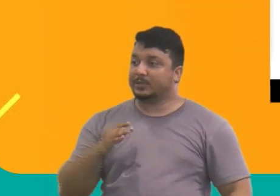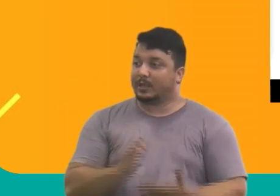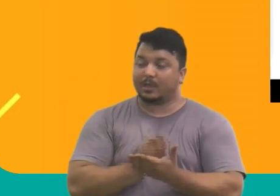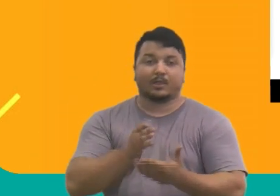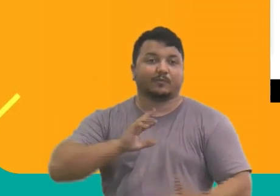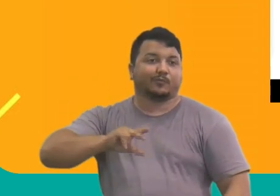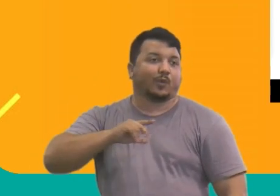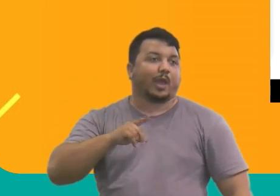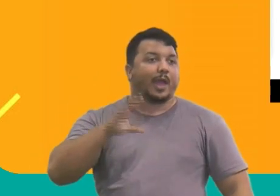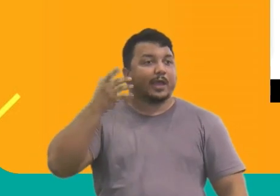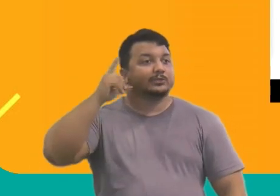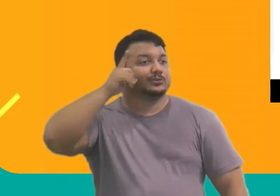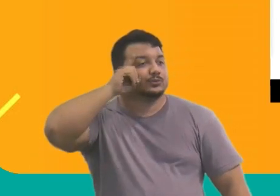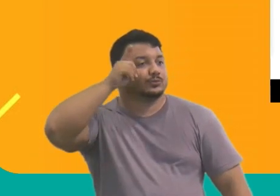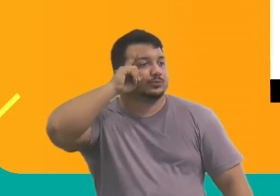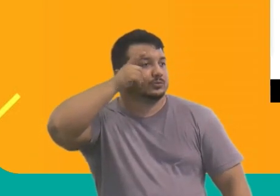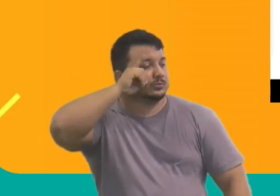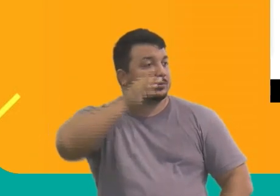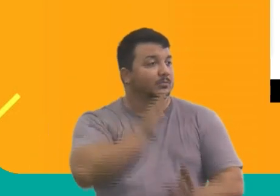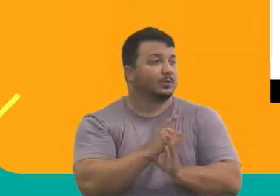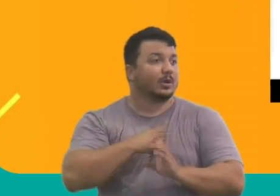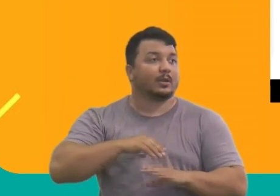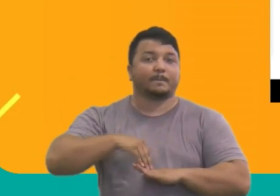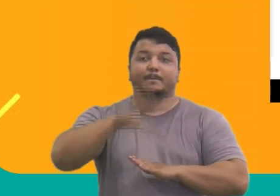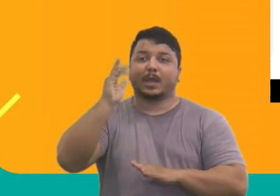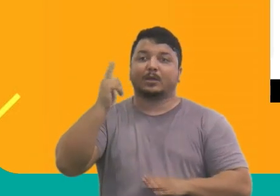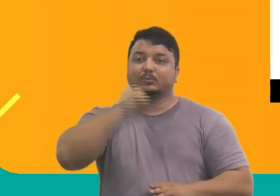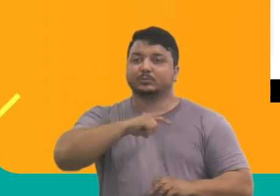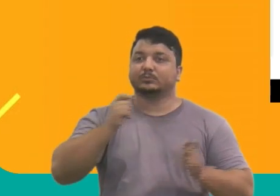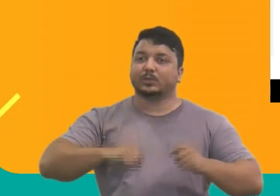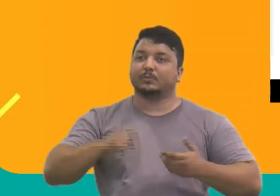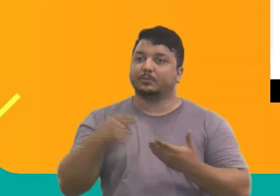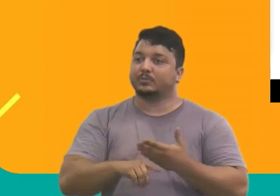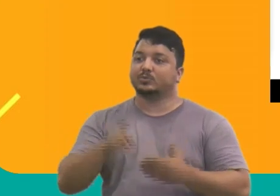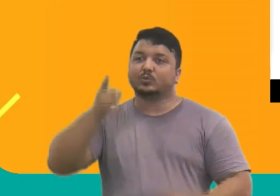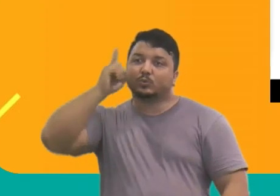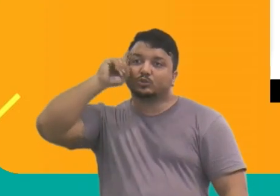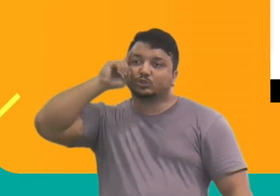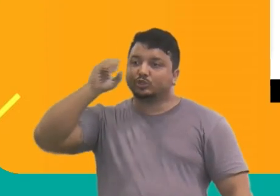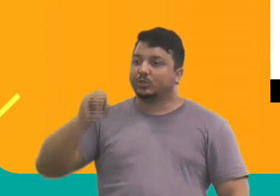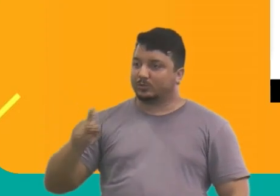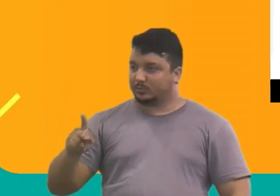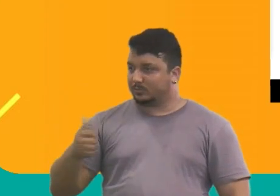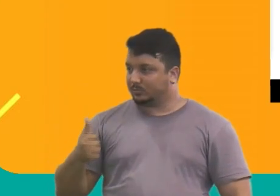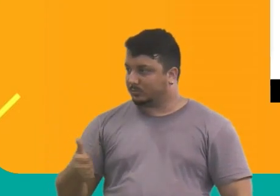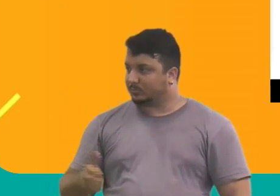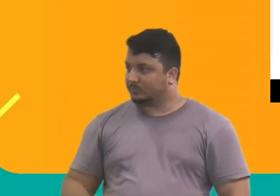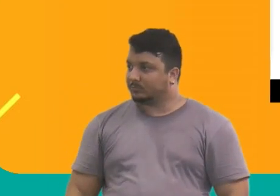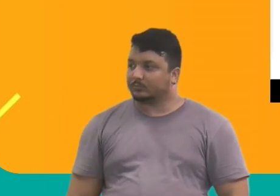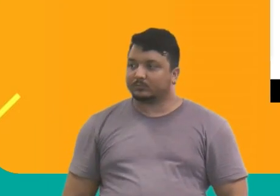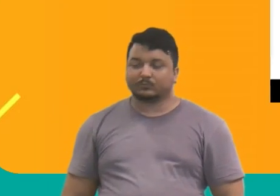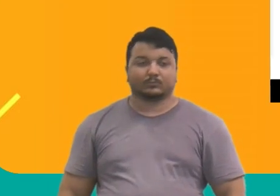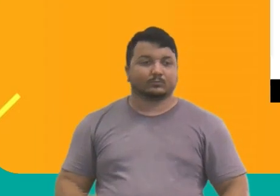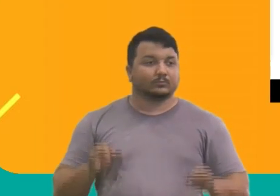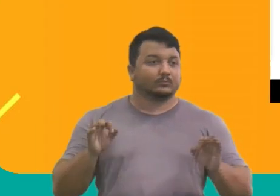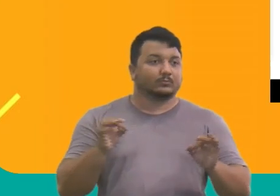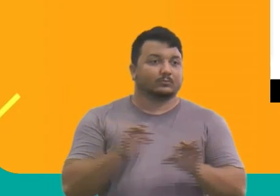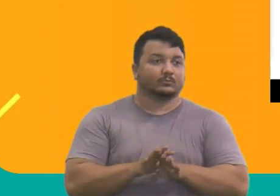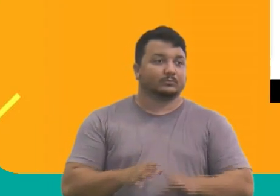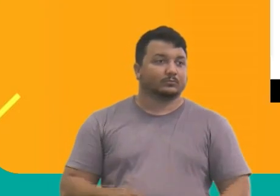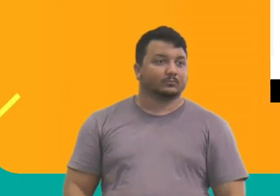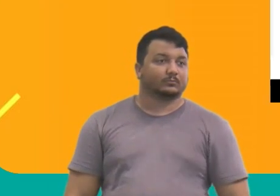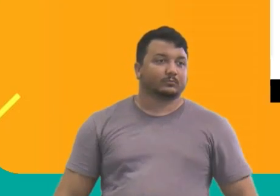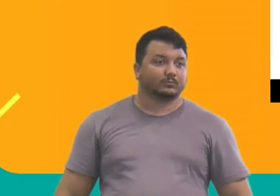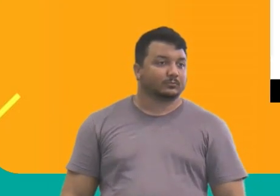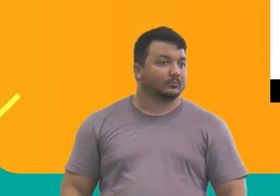dia. E precisa ser, a gente tem que estudar cada vez mais ações cotidianas, ok? Fechemos aqui com